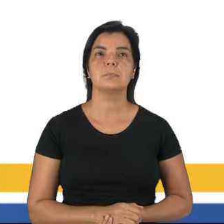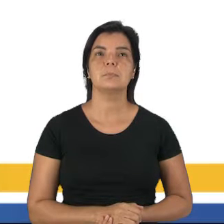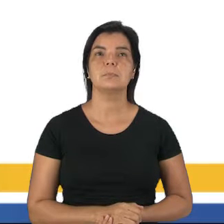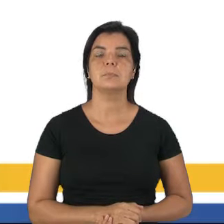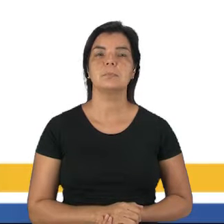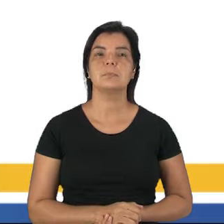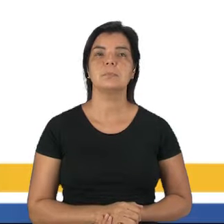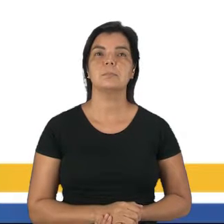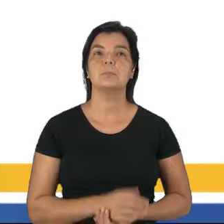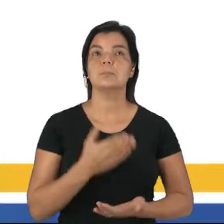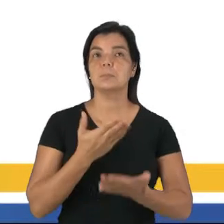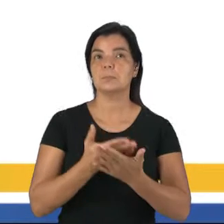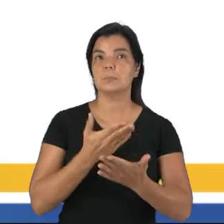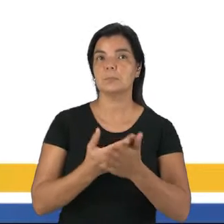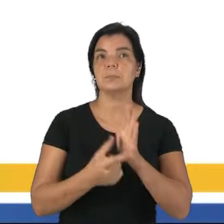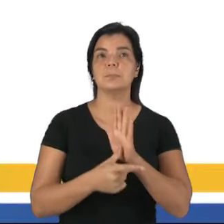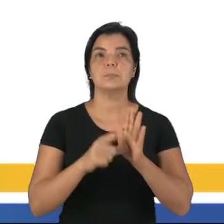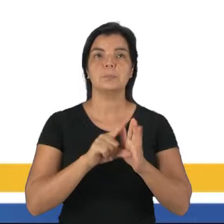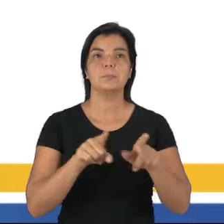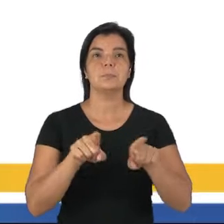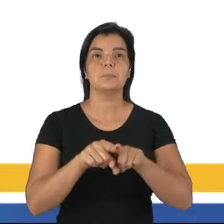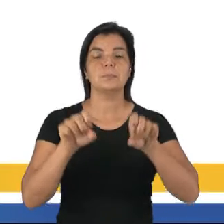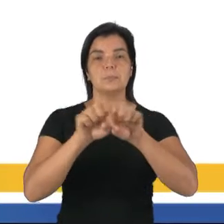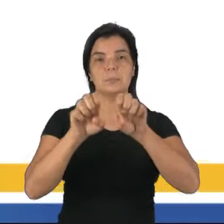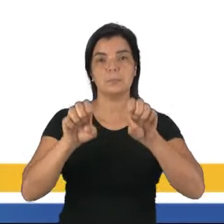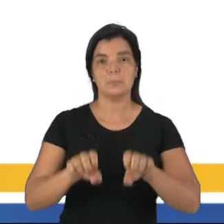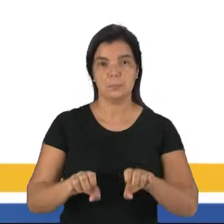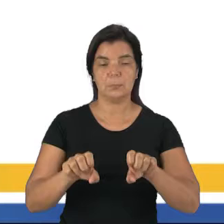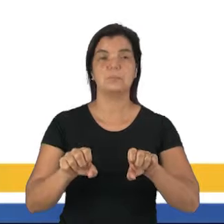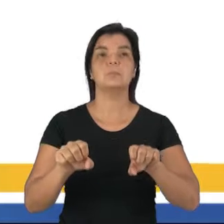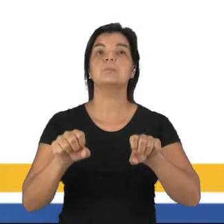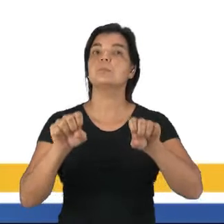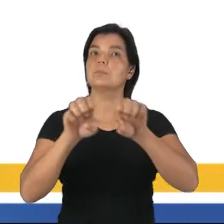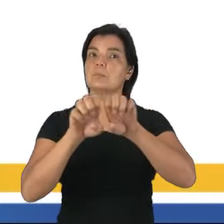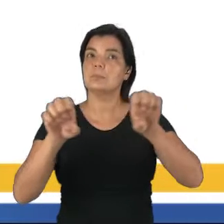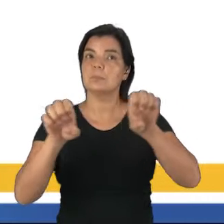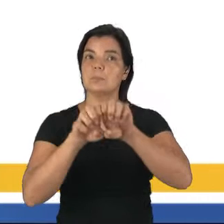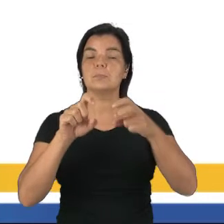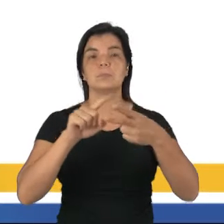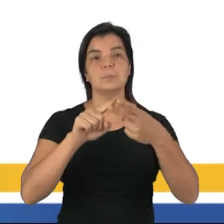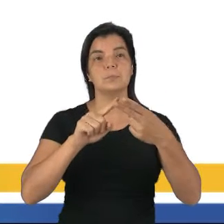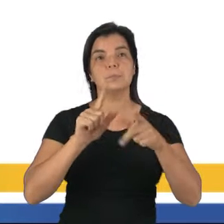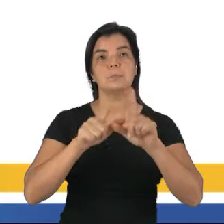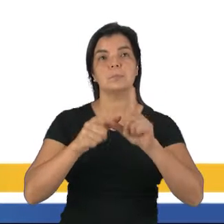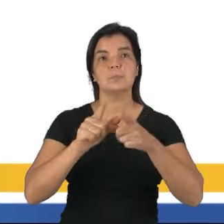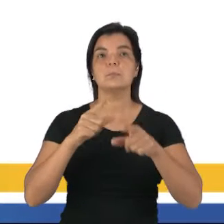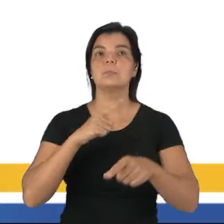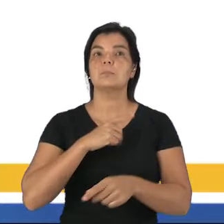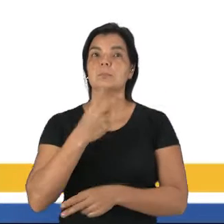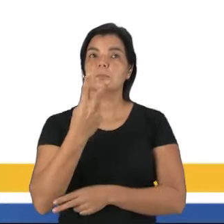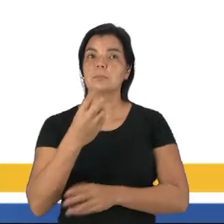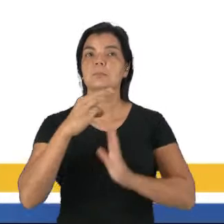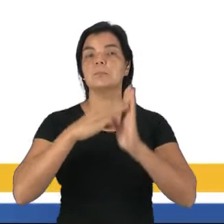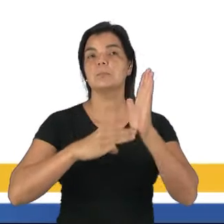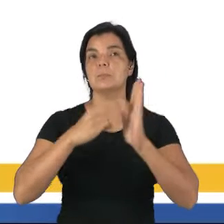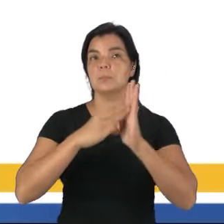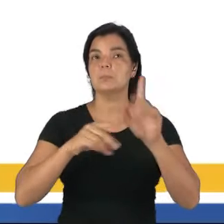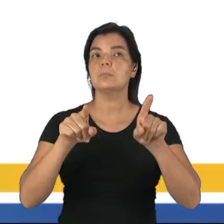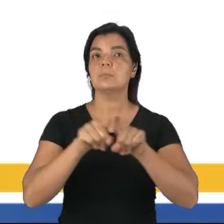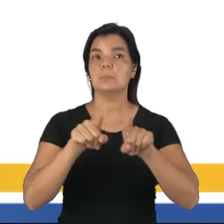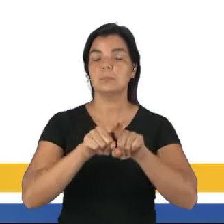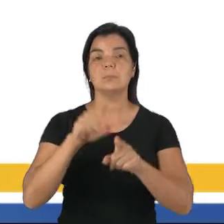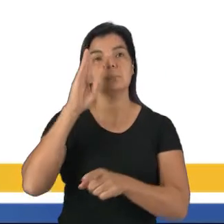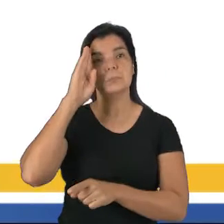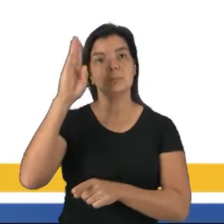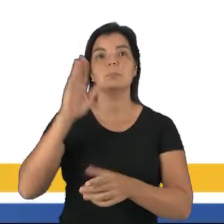Então, estudamos na aula anteriores que os sistemas de equações com duas incógnitas possuem dois métodos principais de